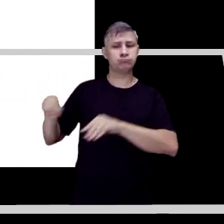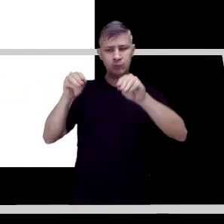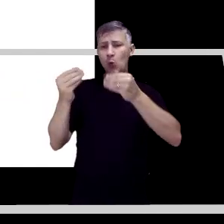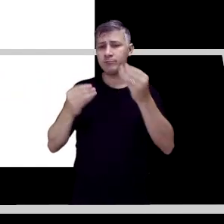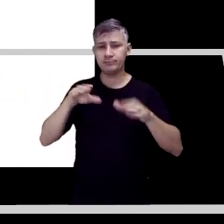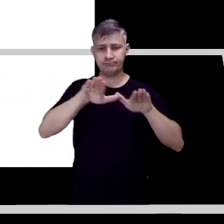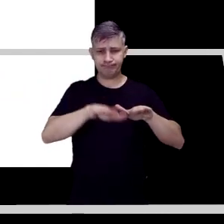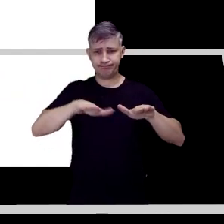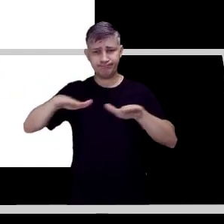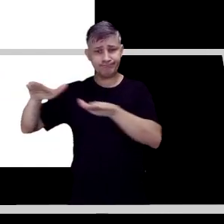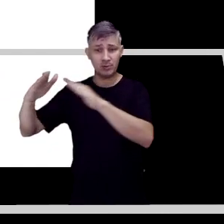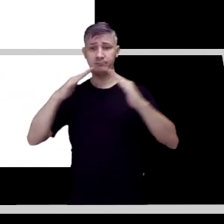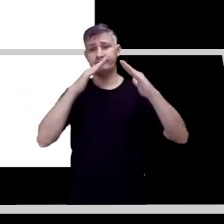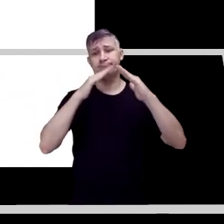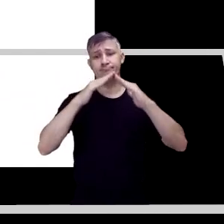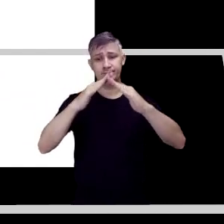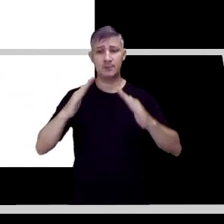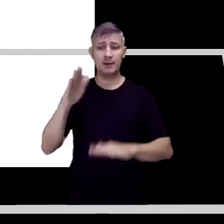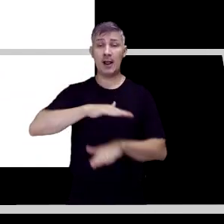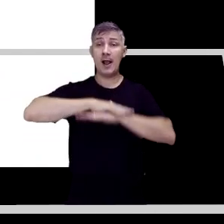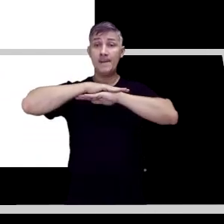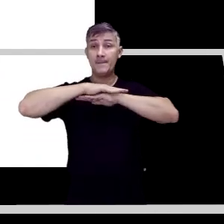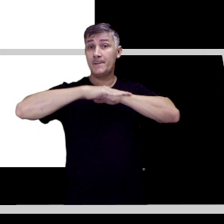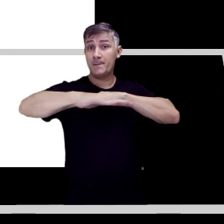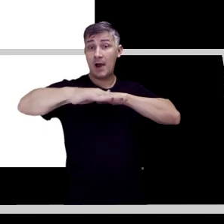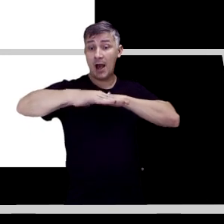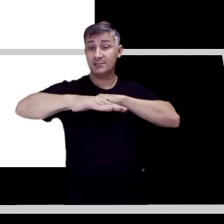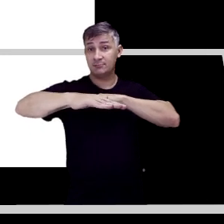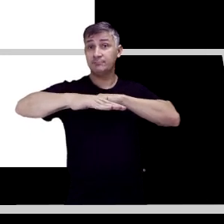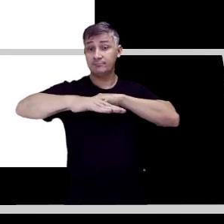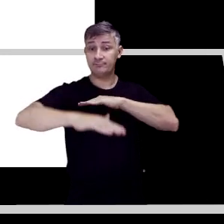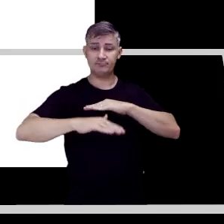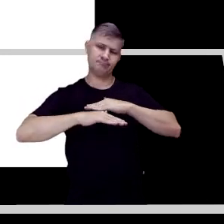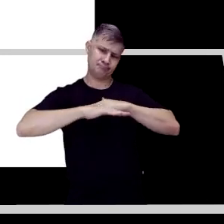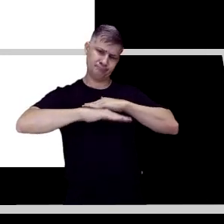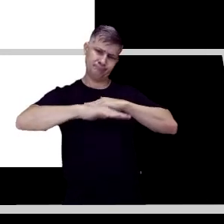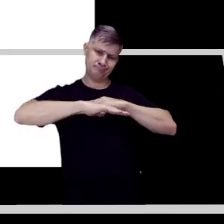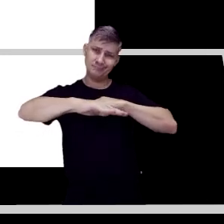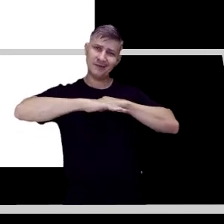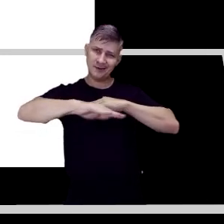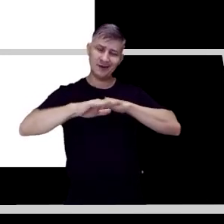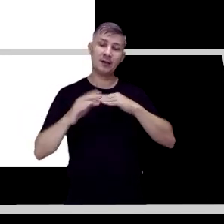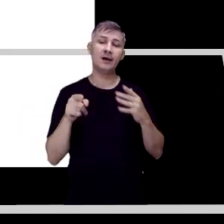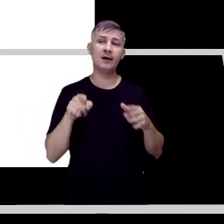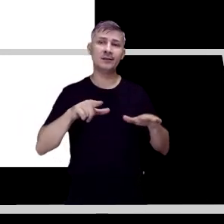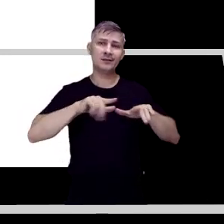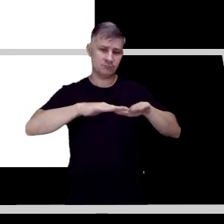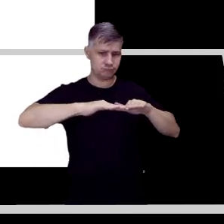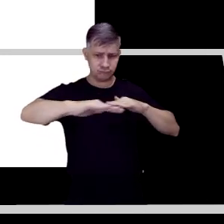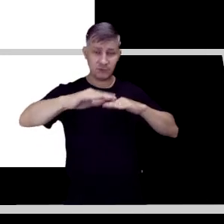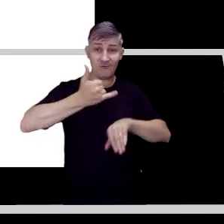E ela é montada, né, da seguinte forma: tem essa base, é colocado esse piso, digamos assim, de